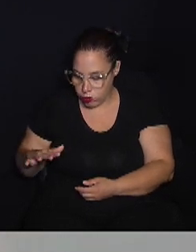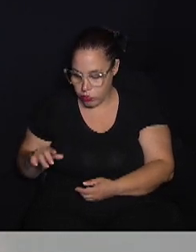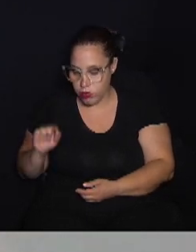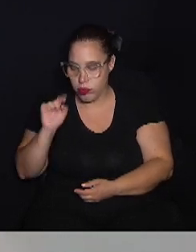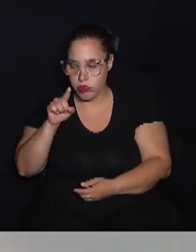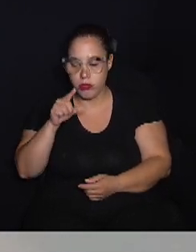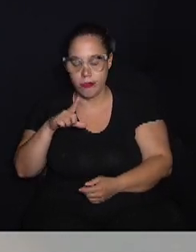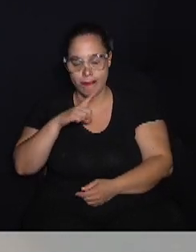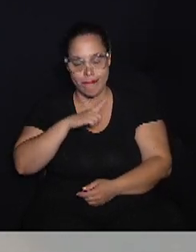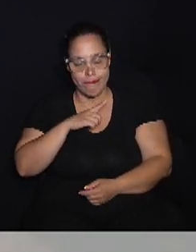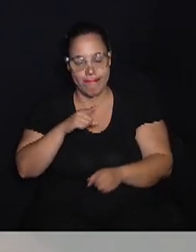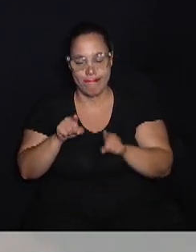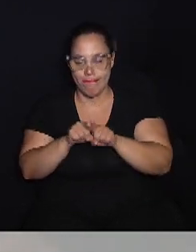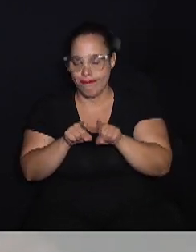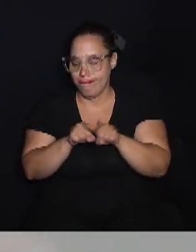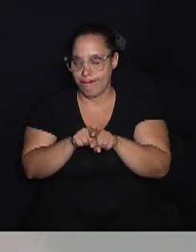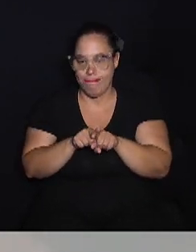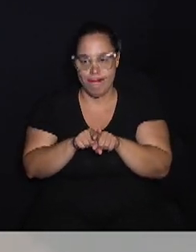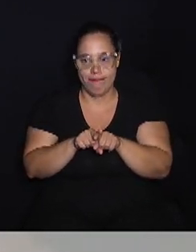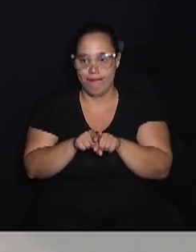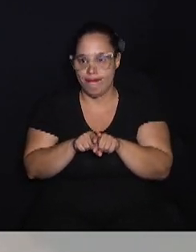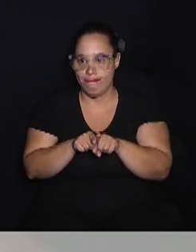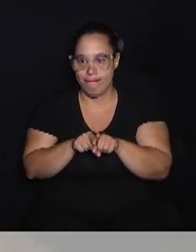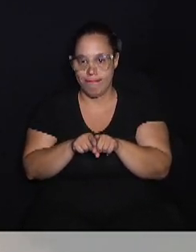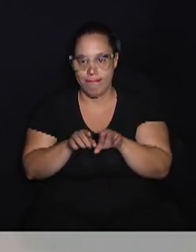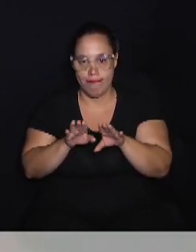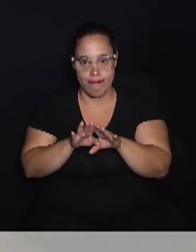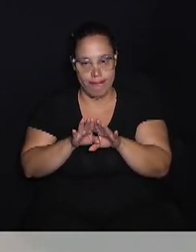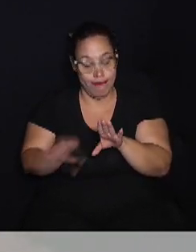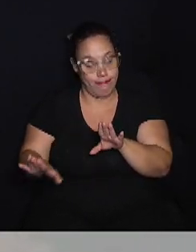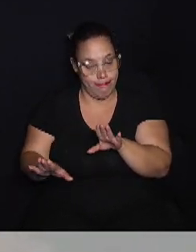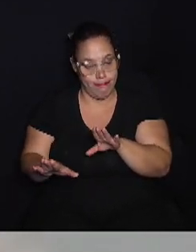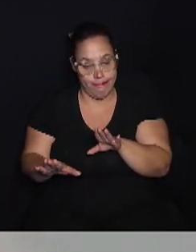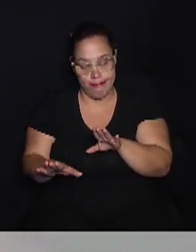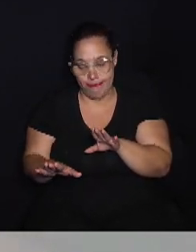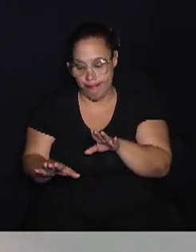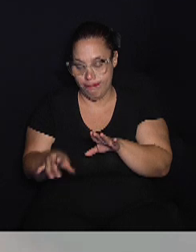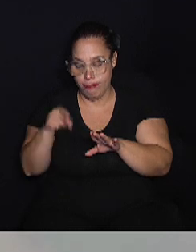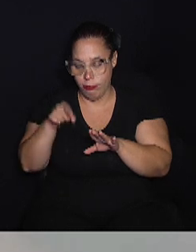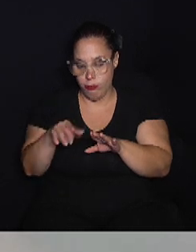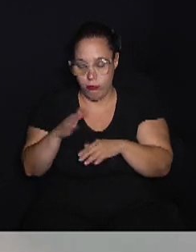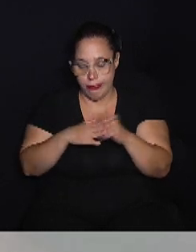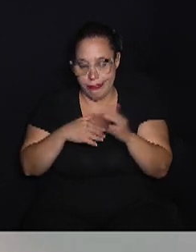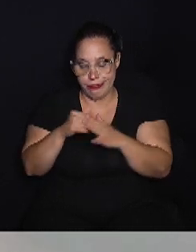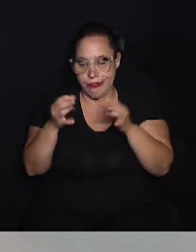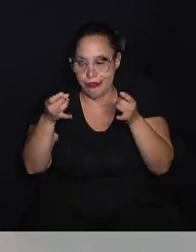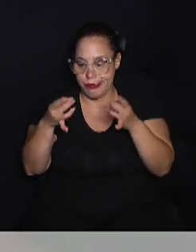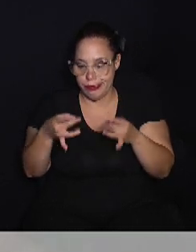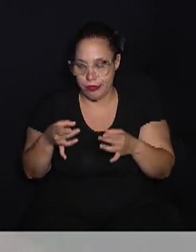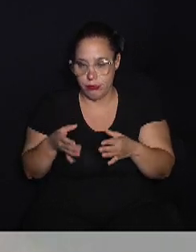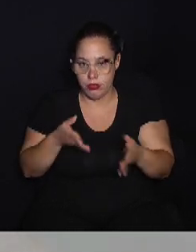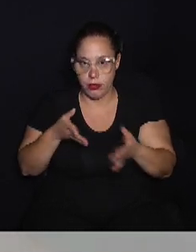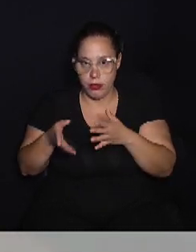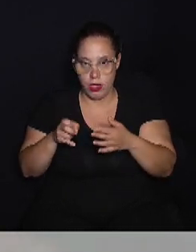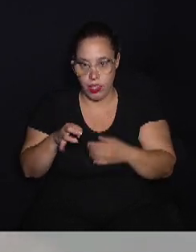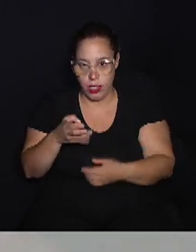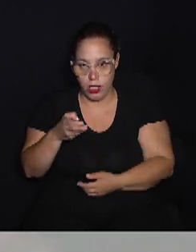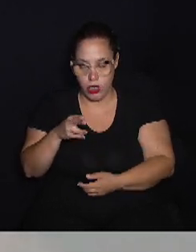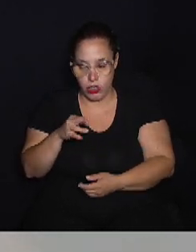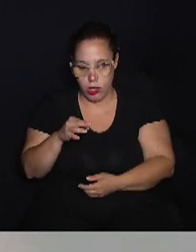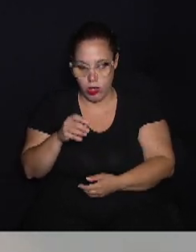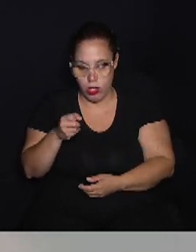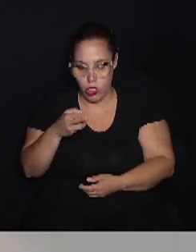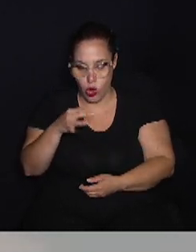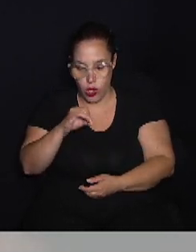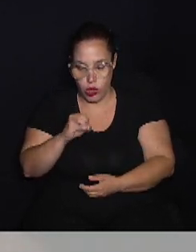também não tira completamente a chance daquele produto em específico ter um desregulador endócrino